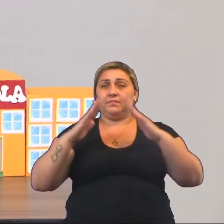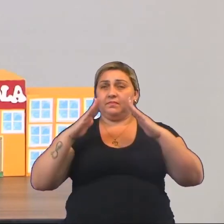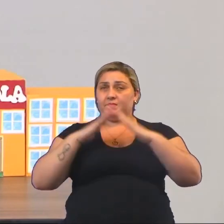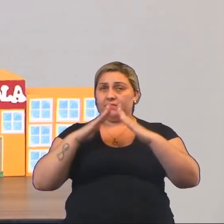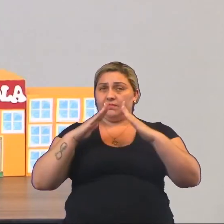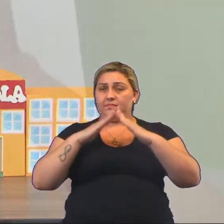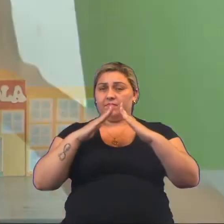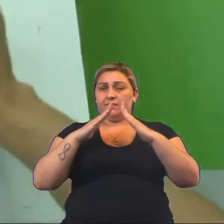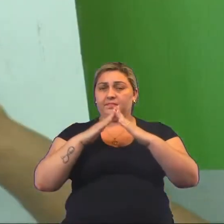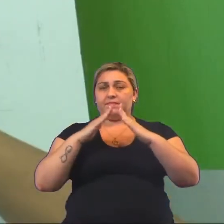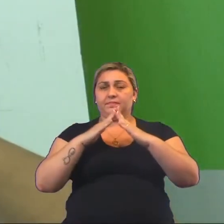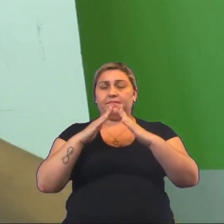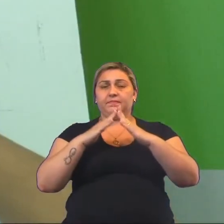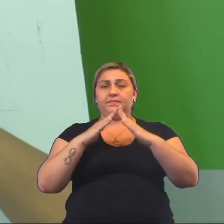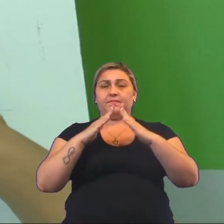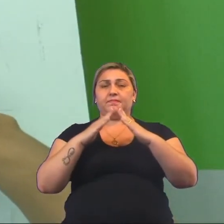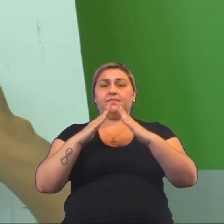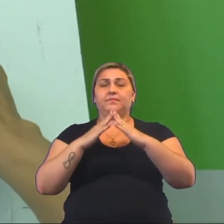realizado em